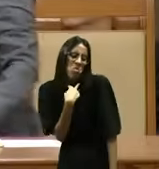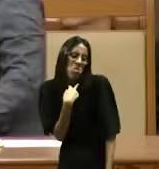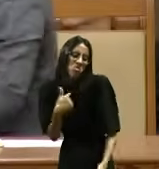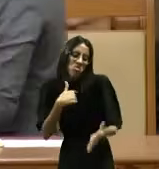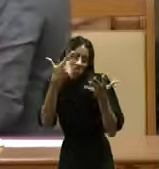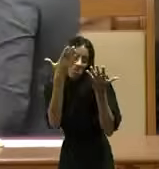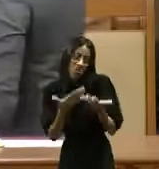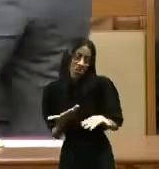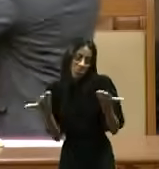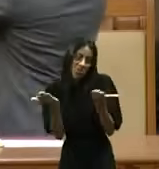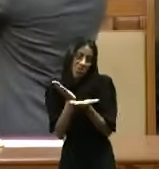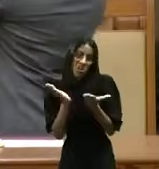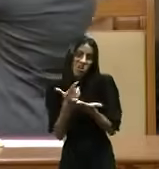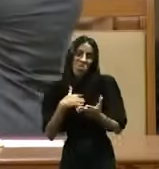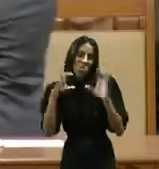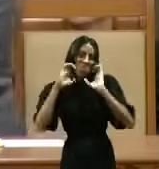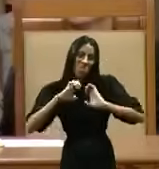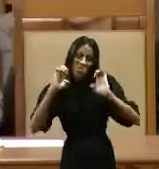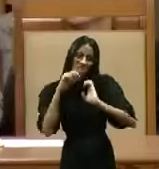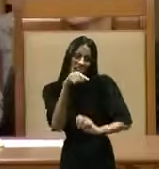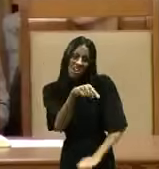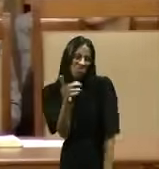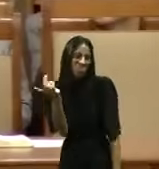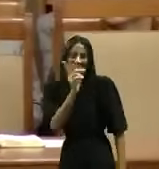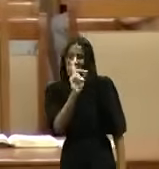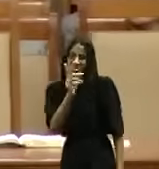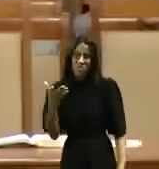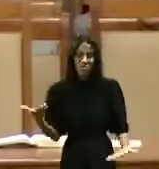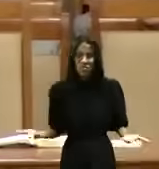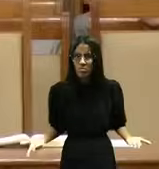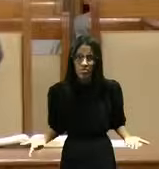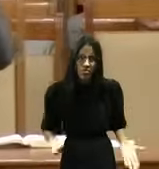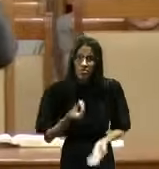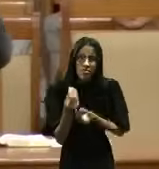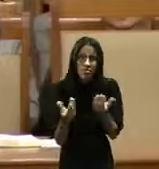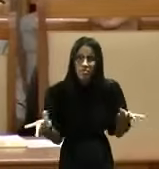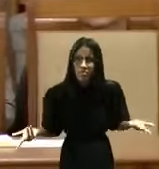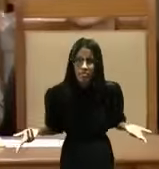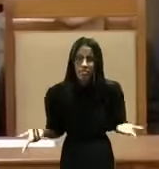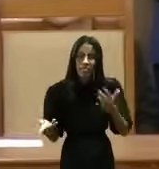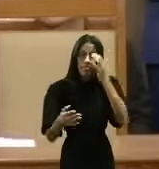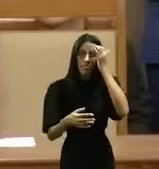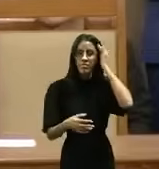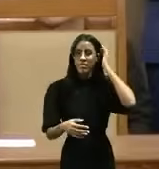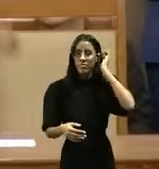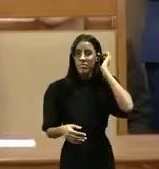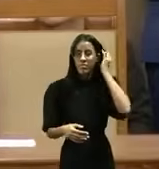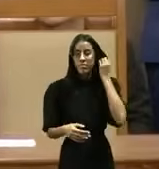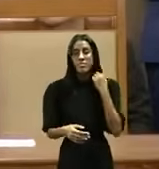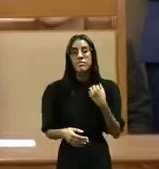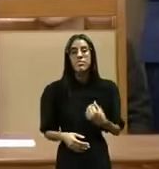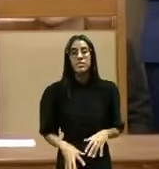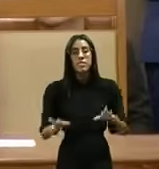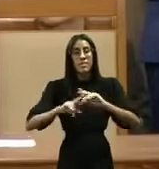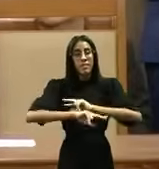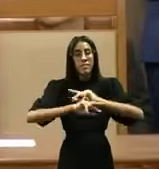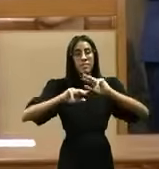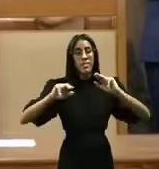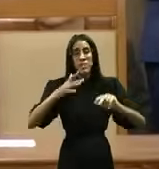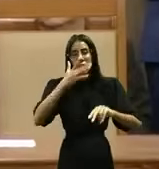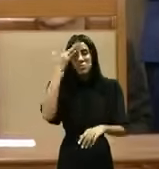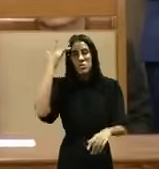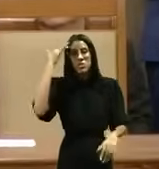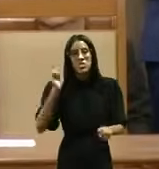Tapada tem um bocado também que faz seminário e teologia e fica pior do que o Pedro pode Deus falar três